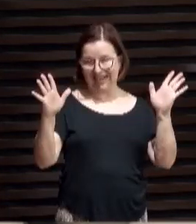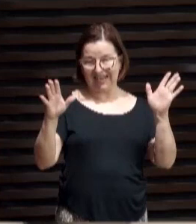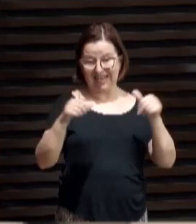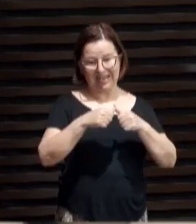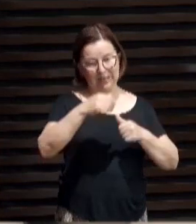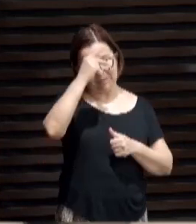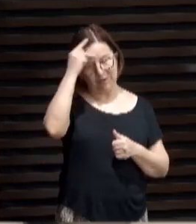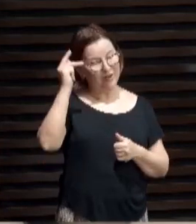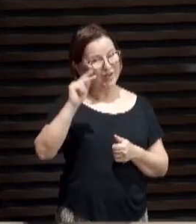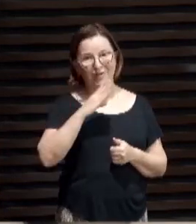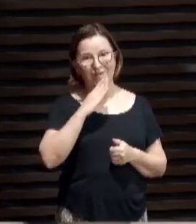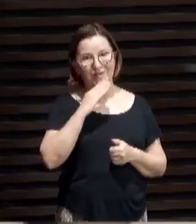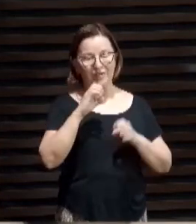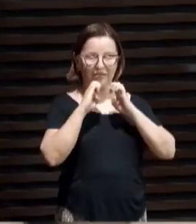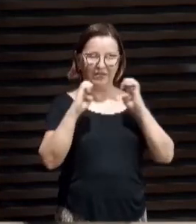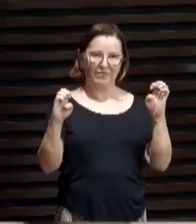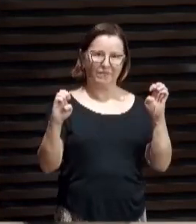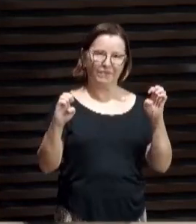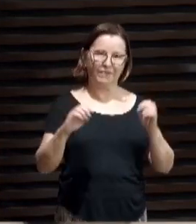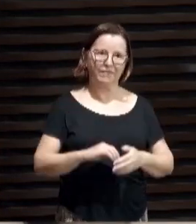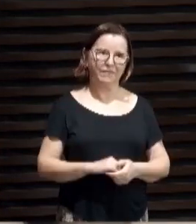o Evangelho.